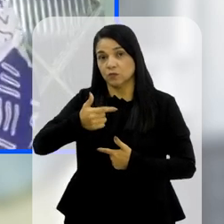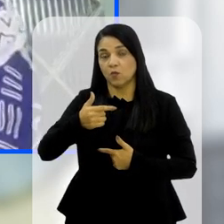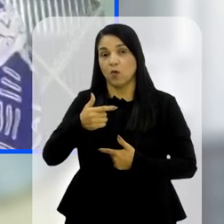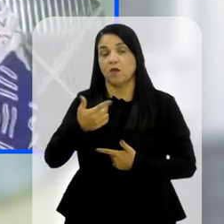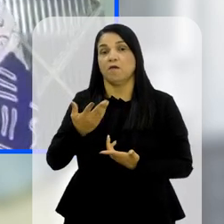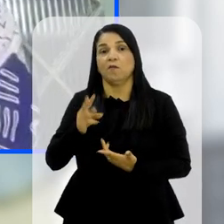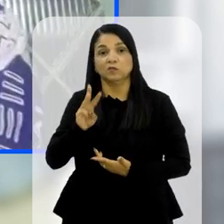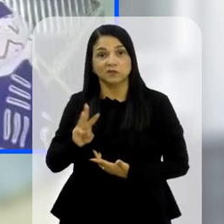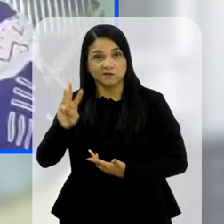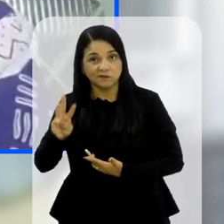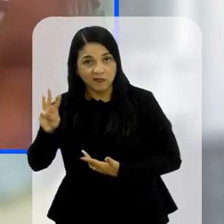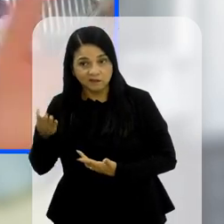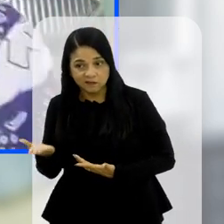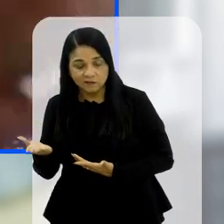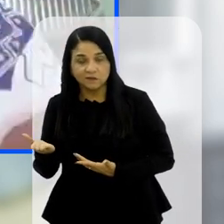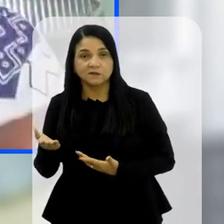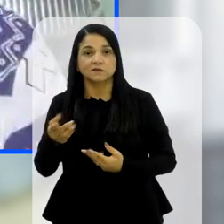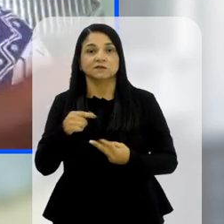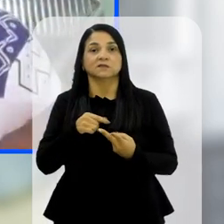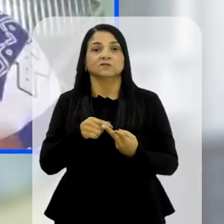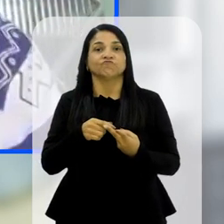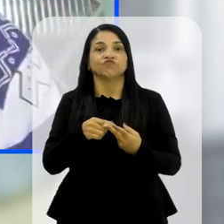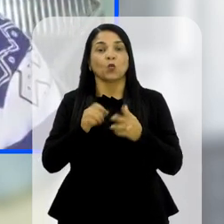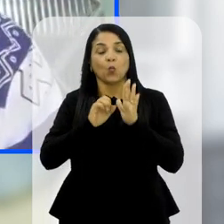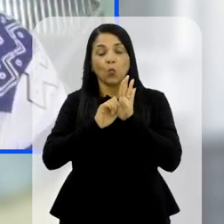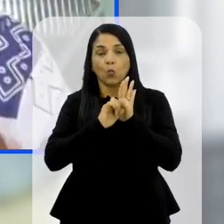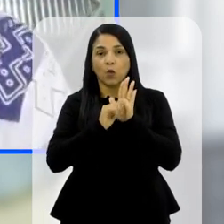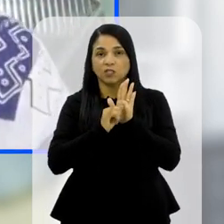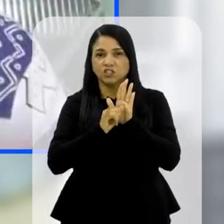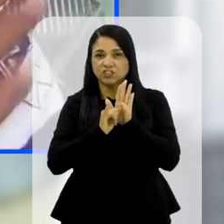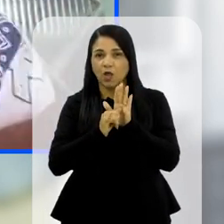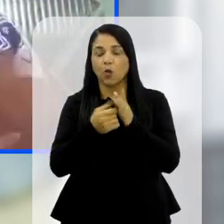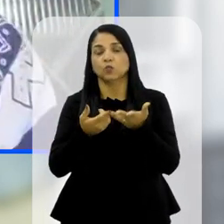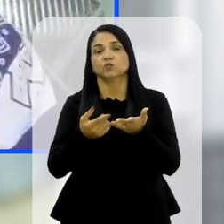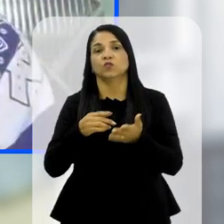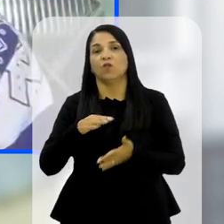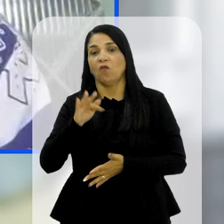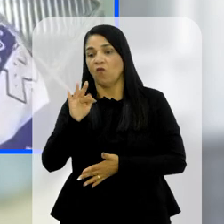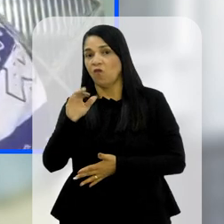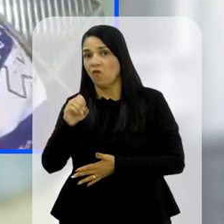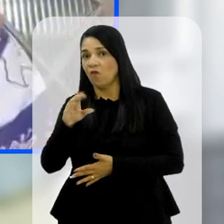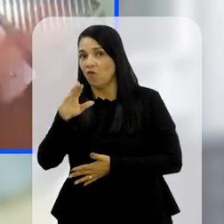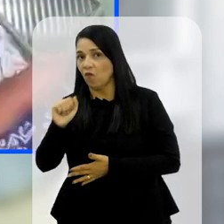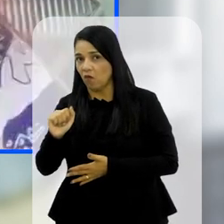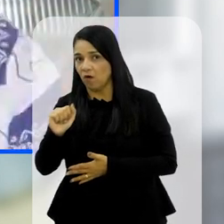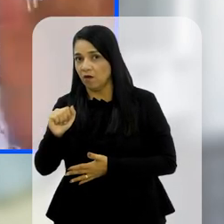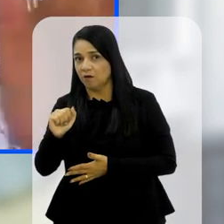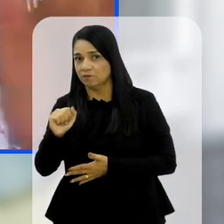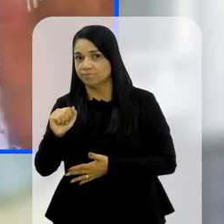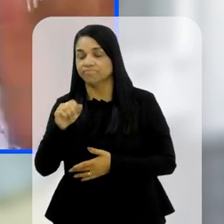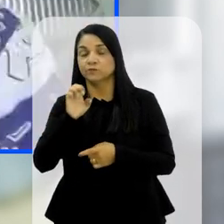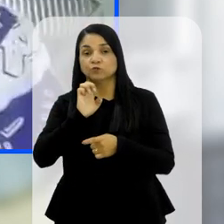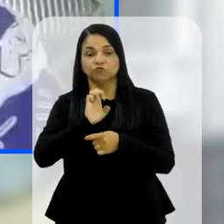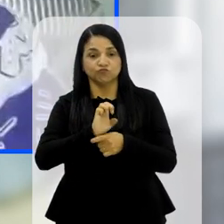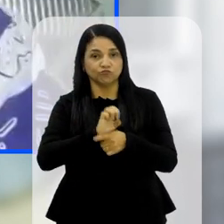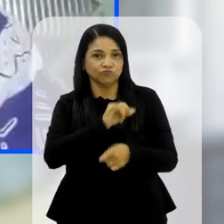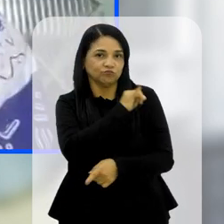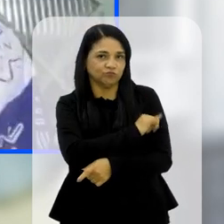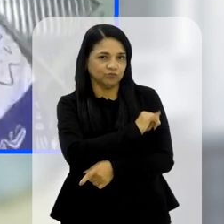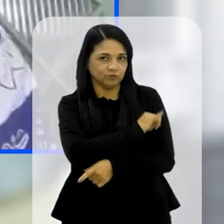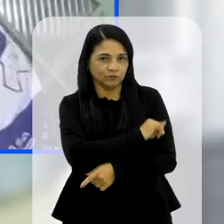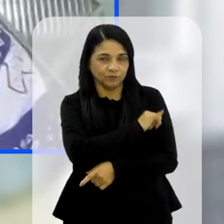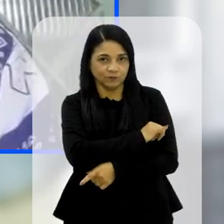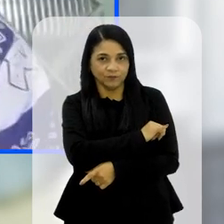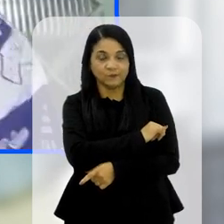site, todas advieram de um edital do Foca, por exemplo, né? Que é um edital do Rio de